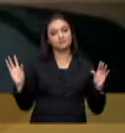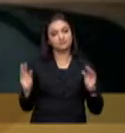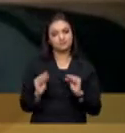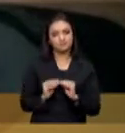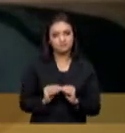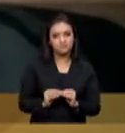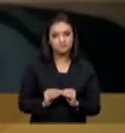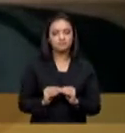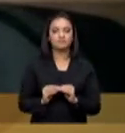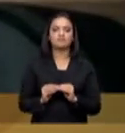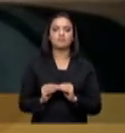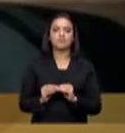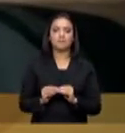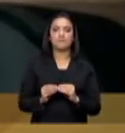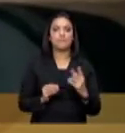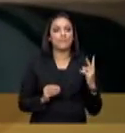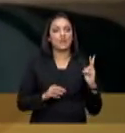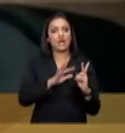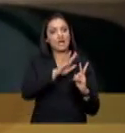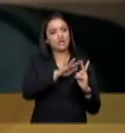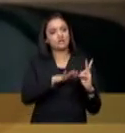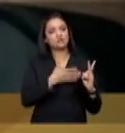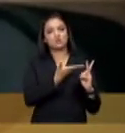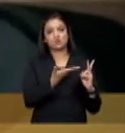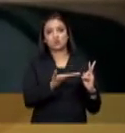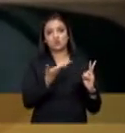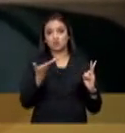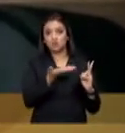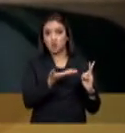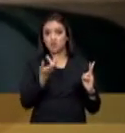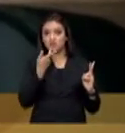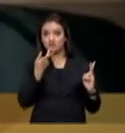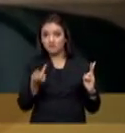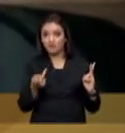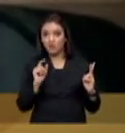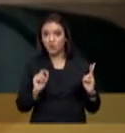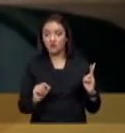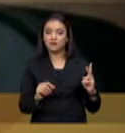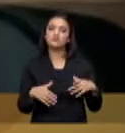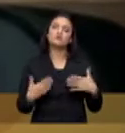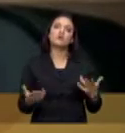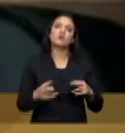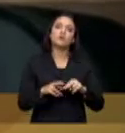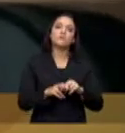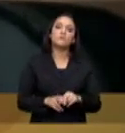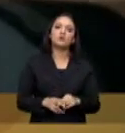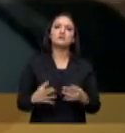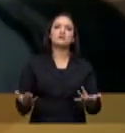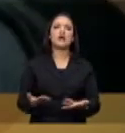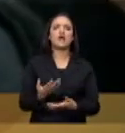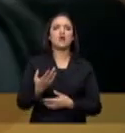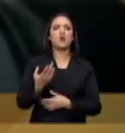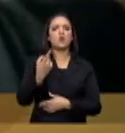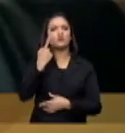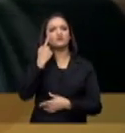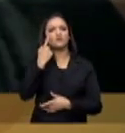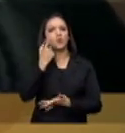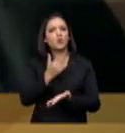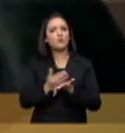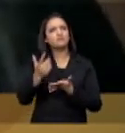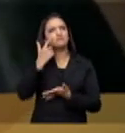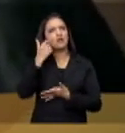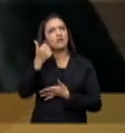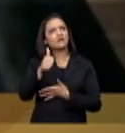as alegações das partes. E, por isso, superada a preliminar de prejuízo, examino desde